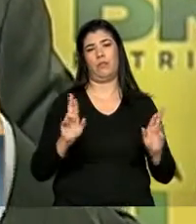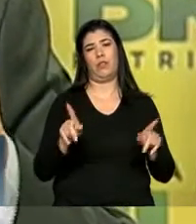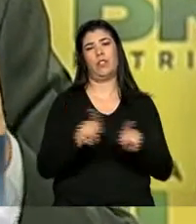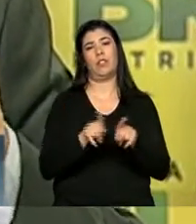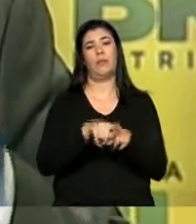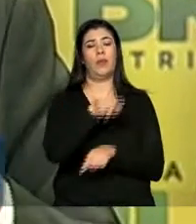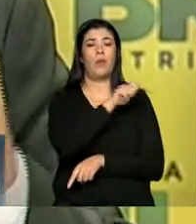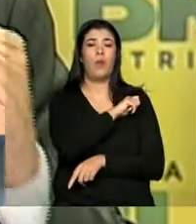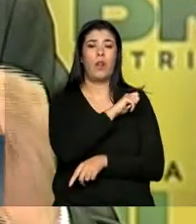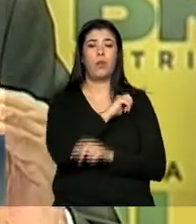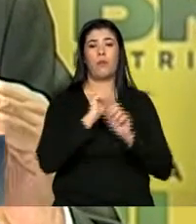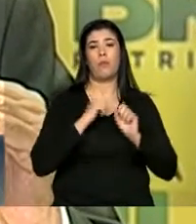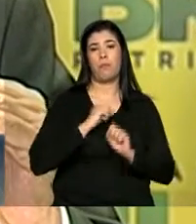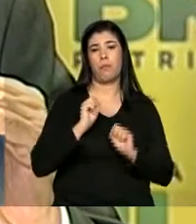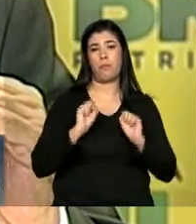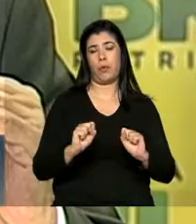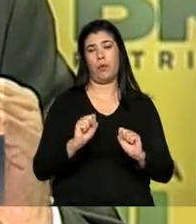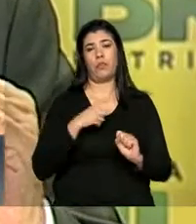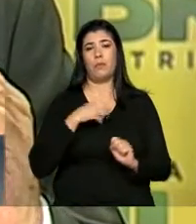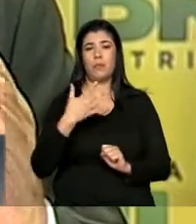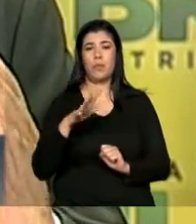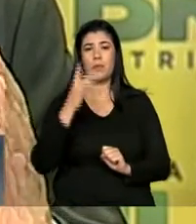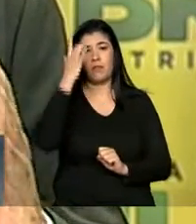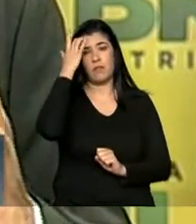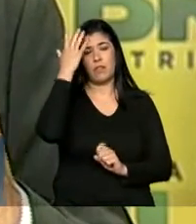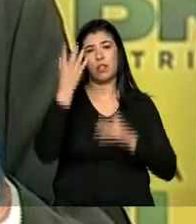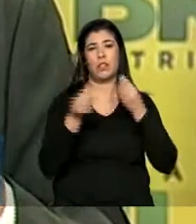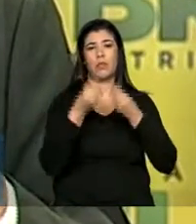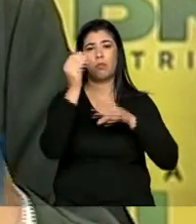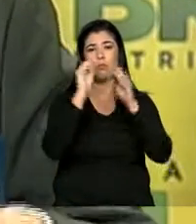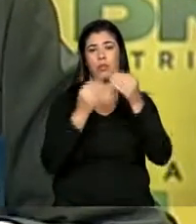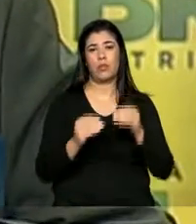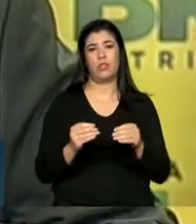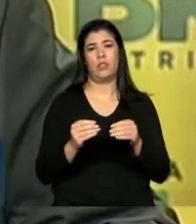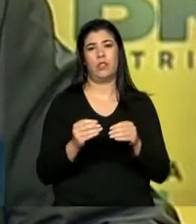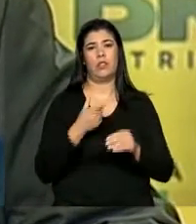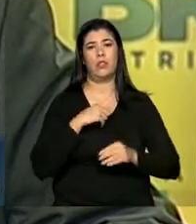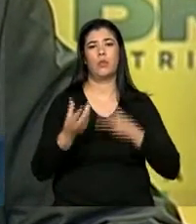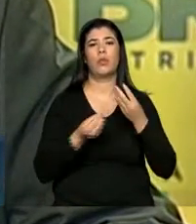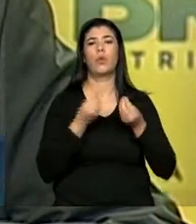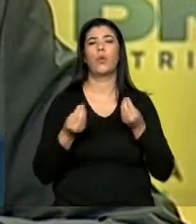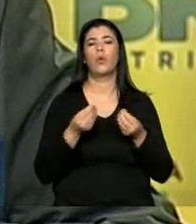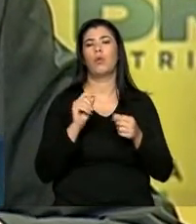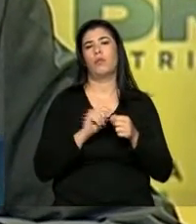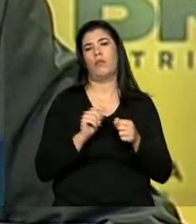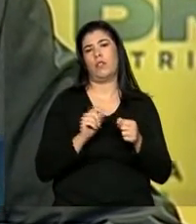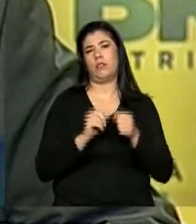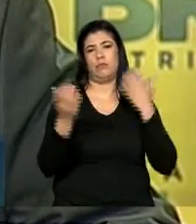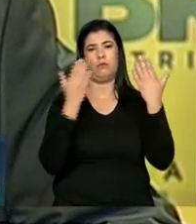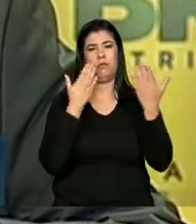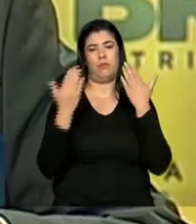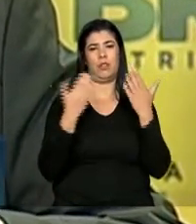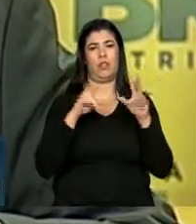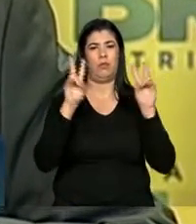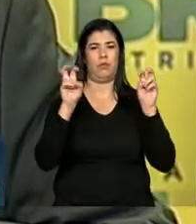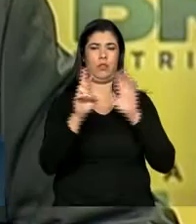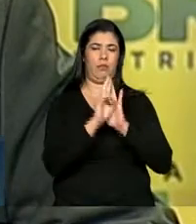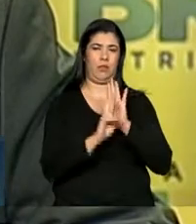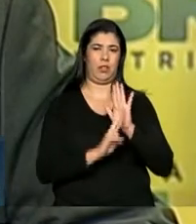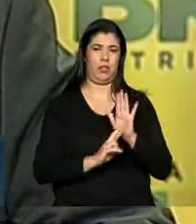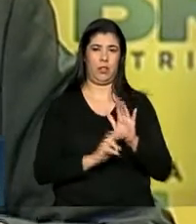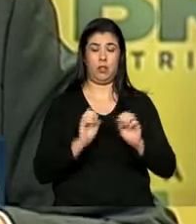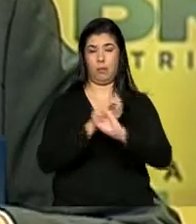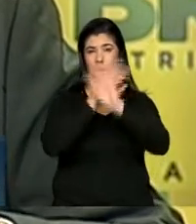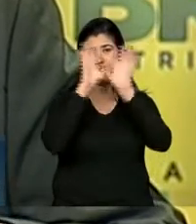ter mais ou menos facilidades. E não existe como a fazer essa comparação. Para ser um pouco